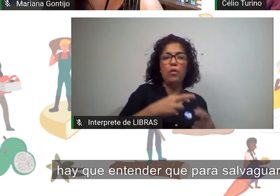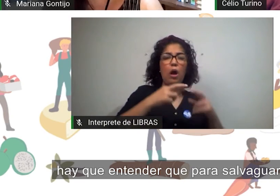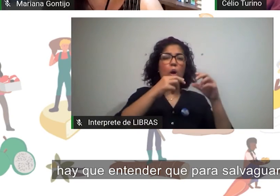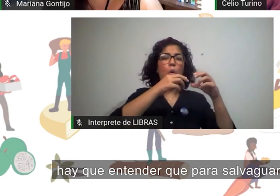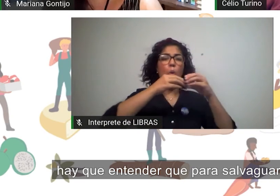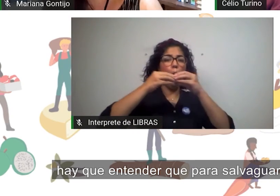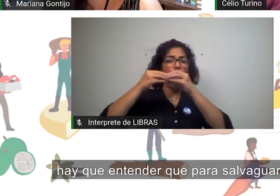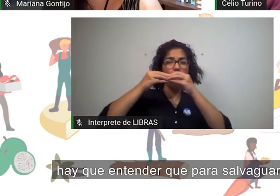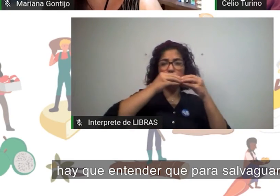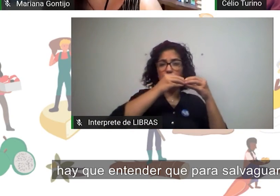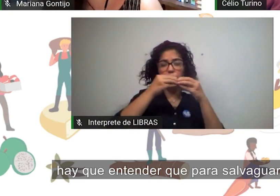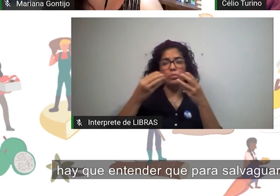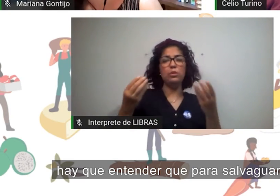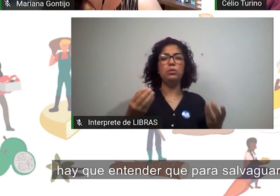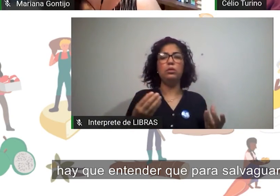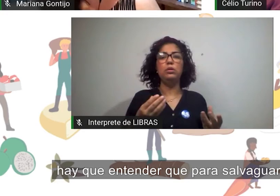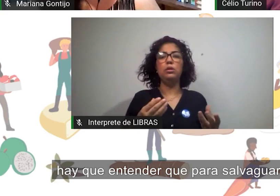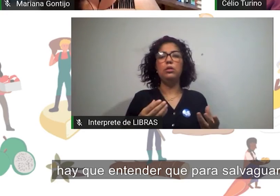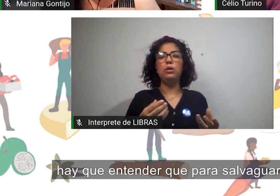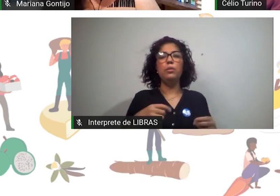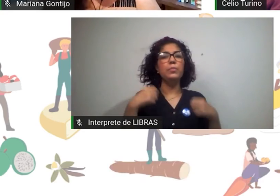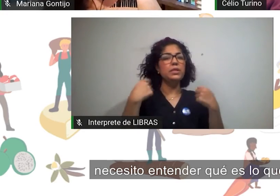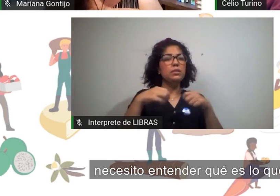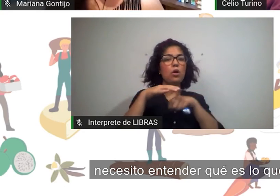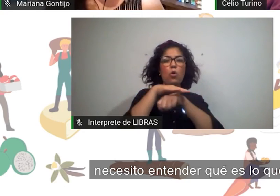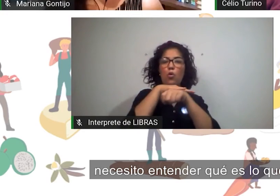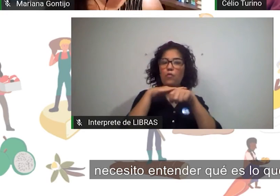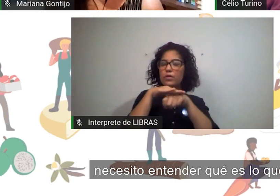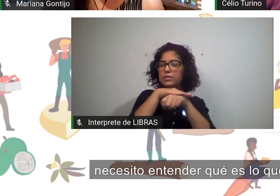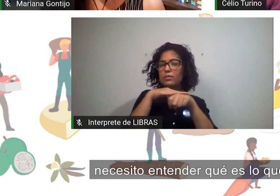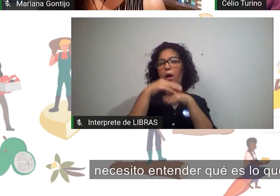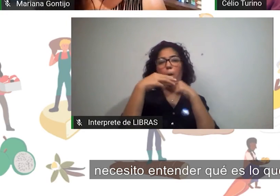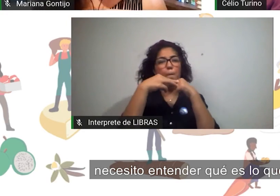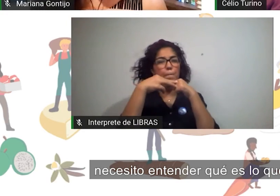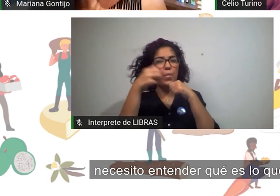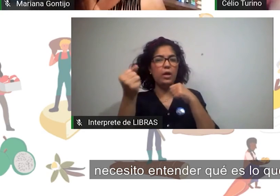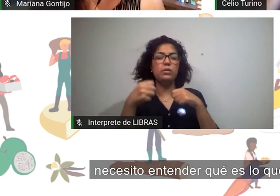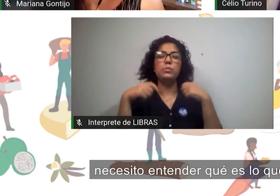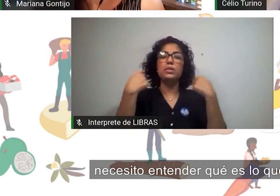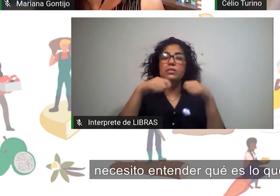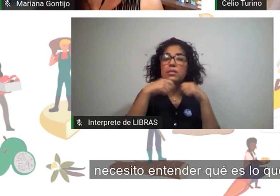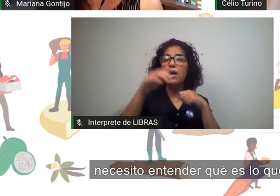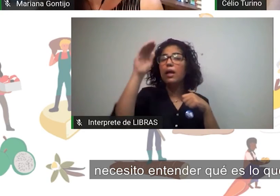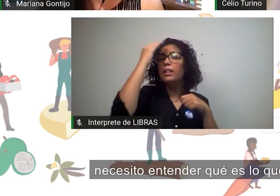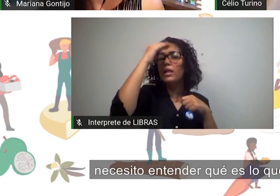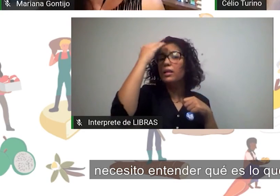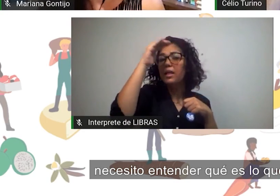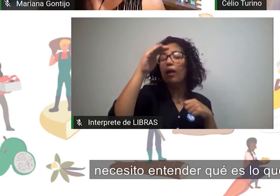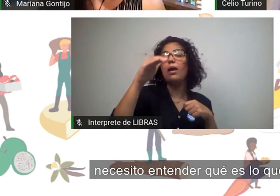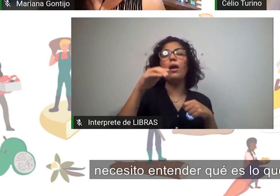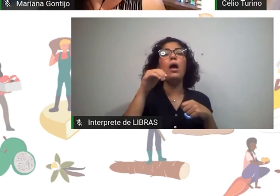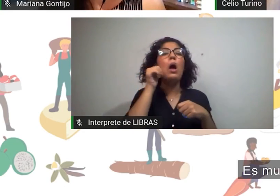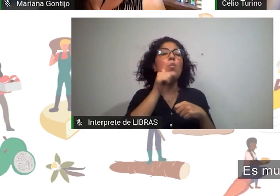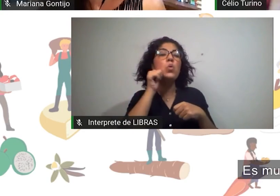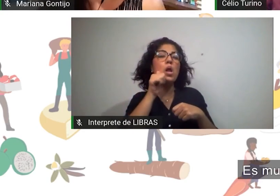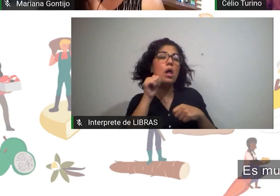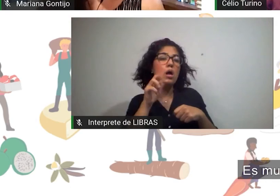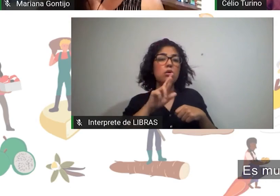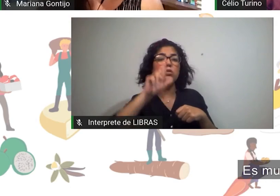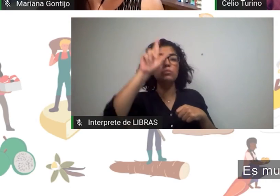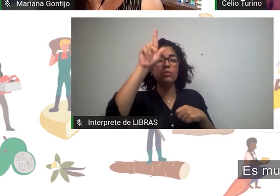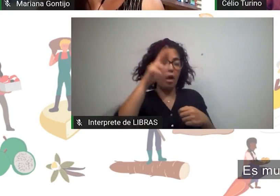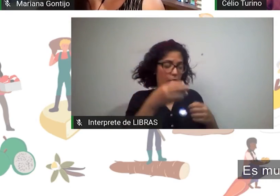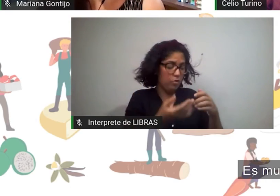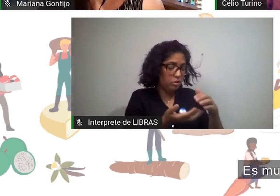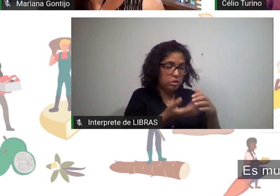salvaguardar o milho crioulo eu preciso conversar com o mestre, eu preciso entender o que a guardiã de semente está fazendo, é